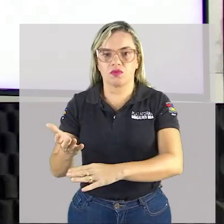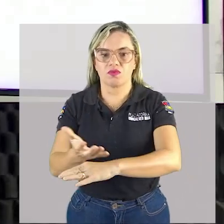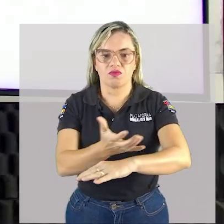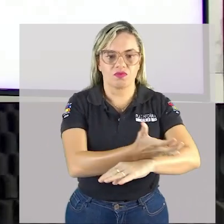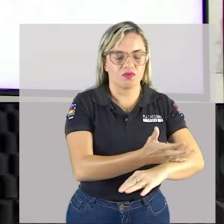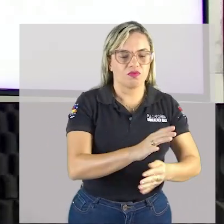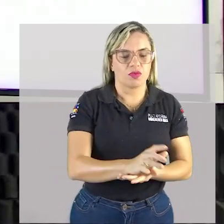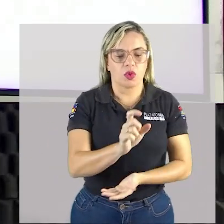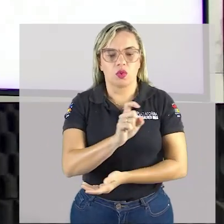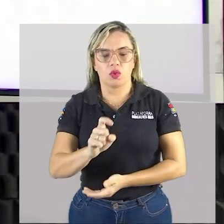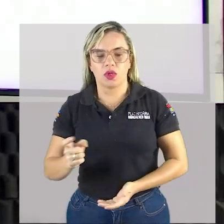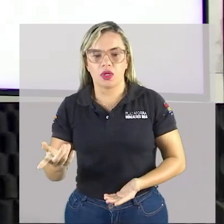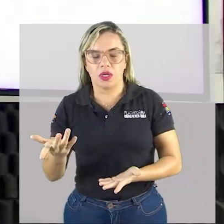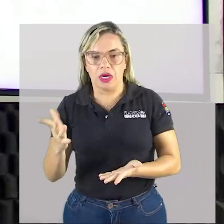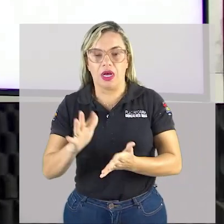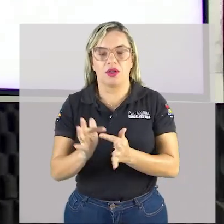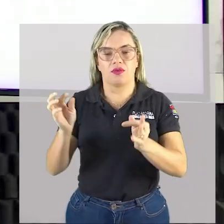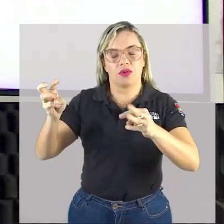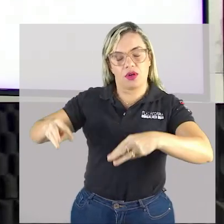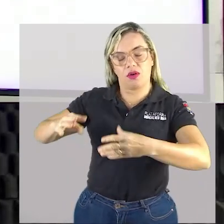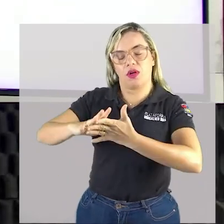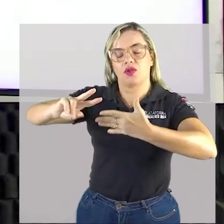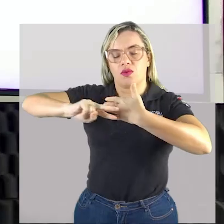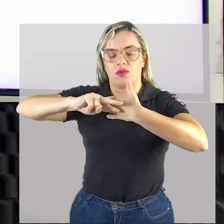vai acabar onde? No nosso prato, né?